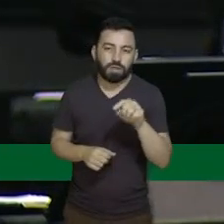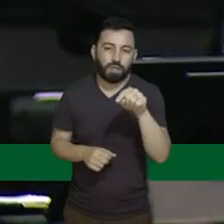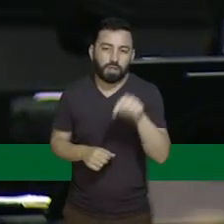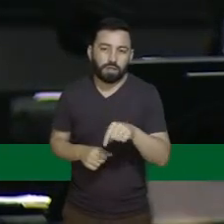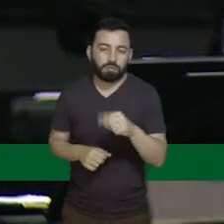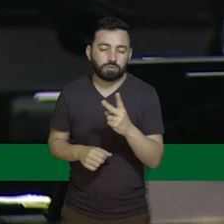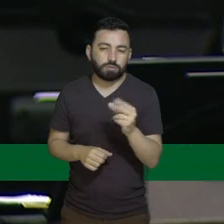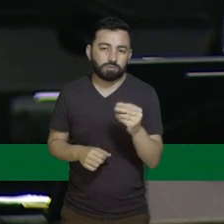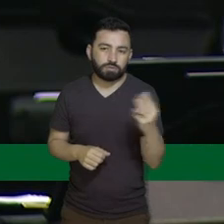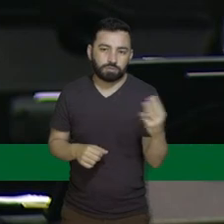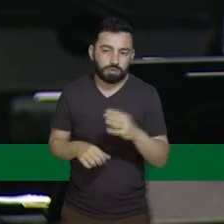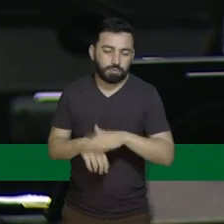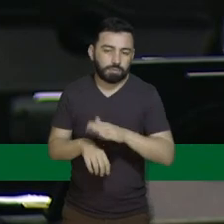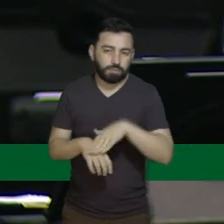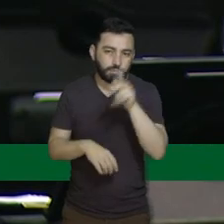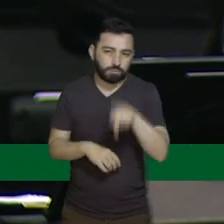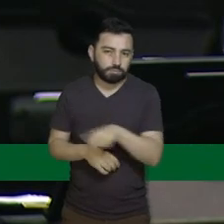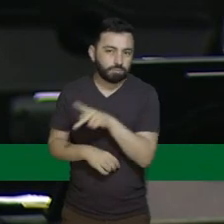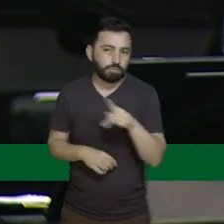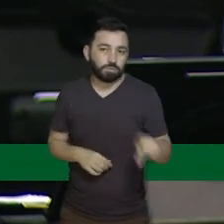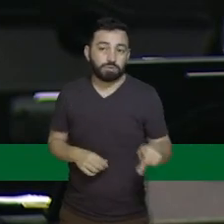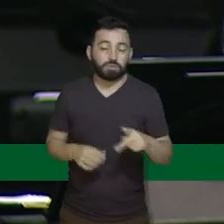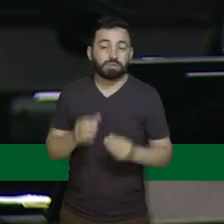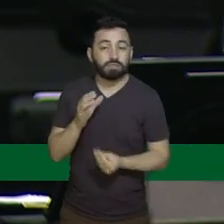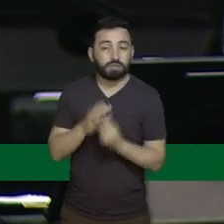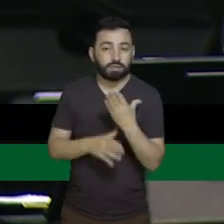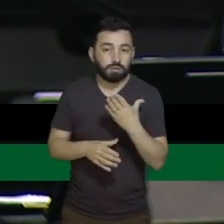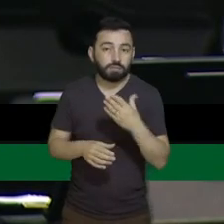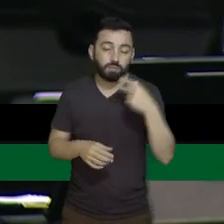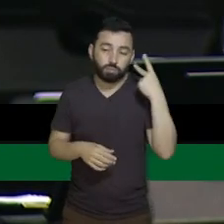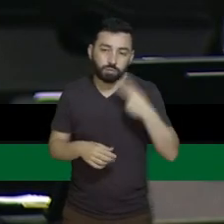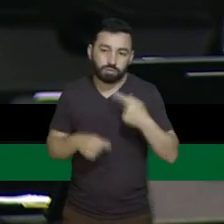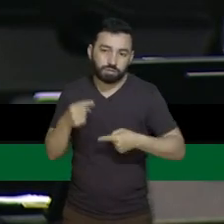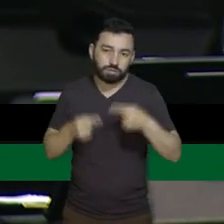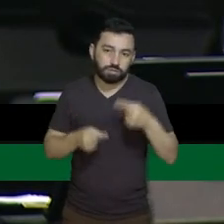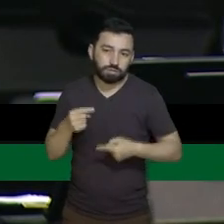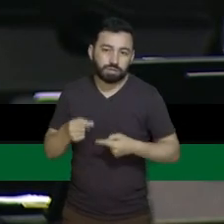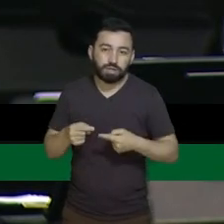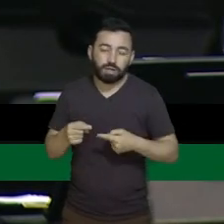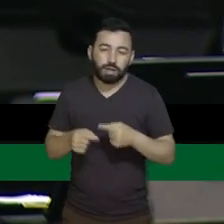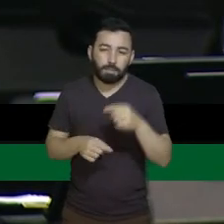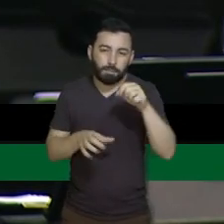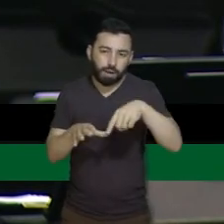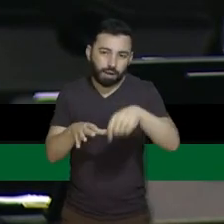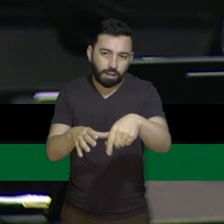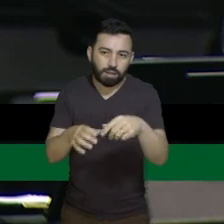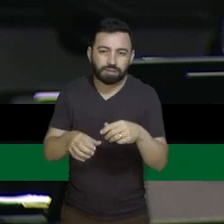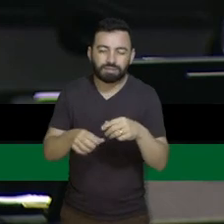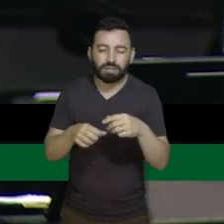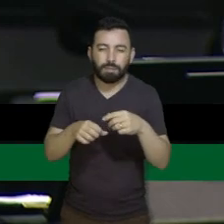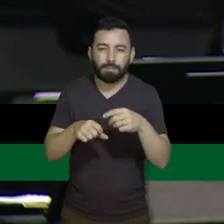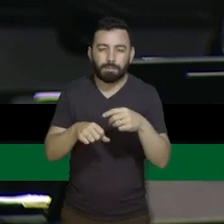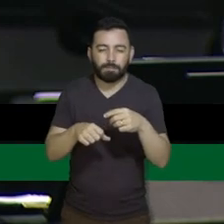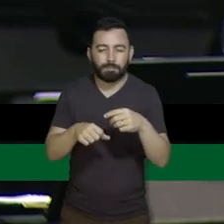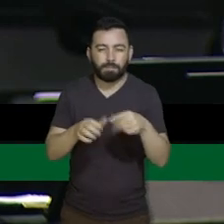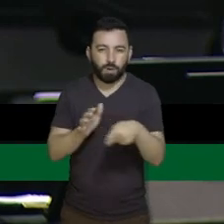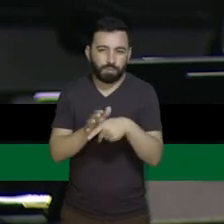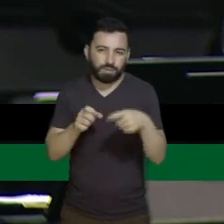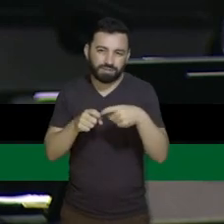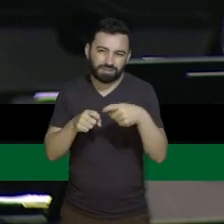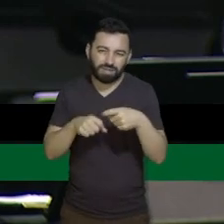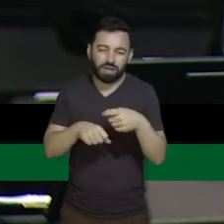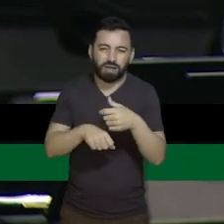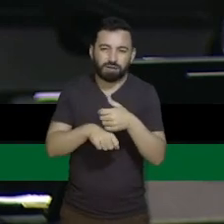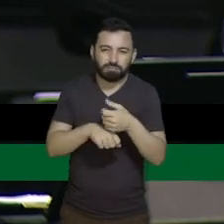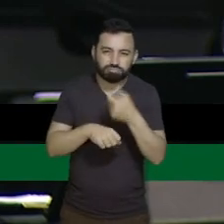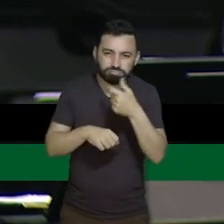Padre Pedro Baldiceira. Institui a política intersetorial de plantas medicinais e fitoterápicos no estado de Santa Catarina e